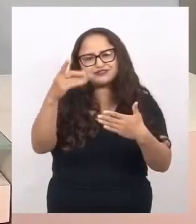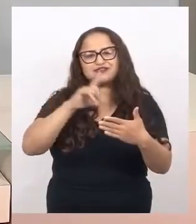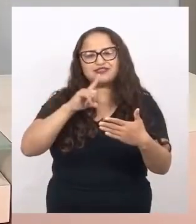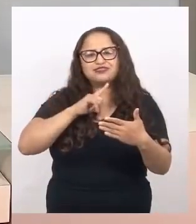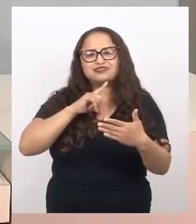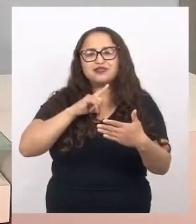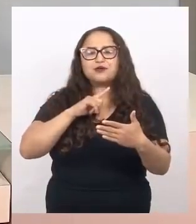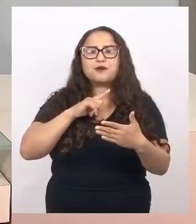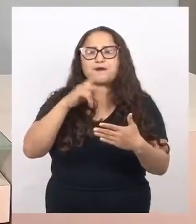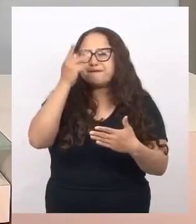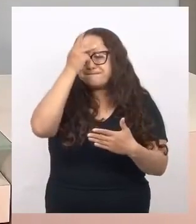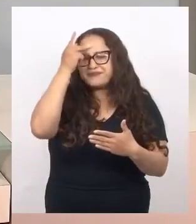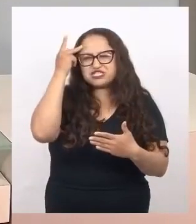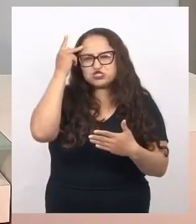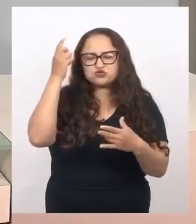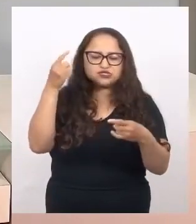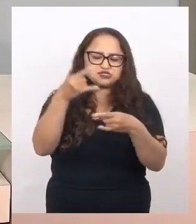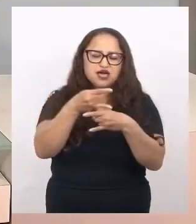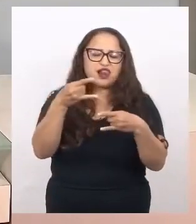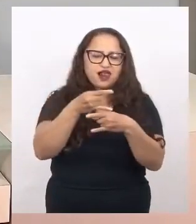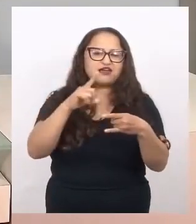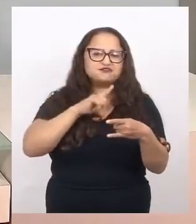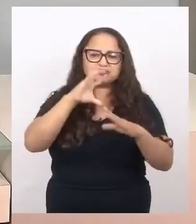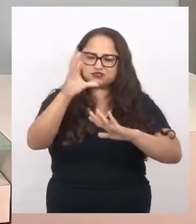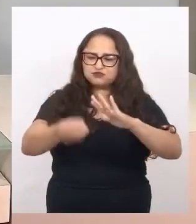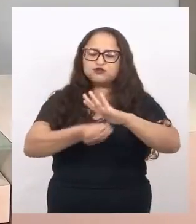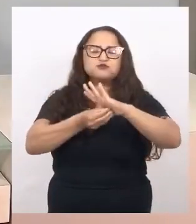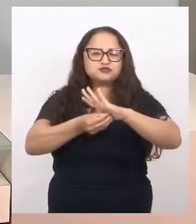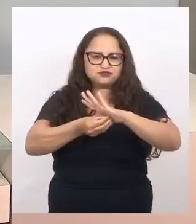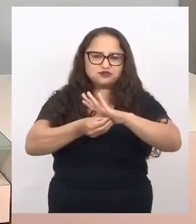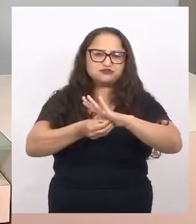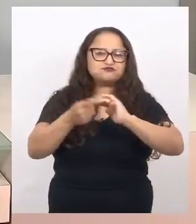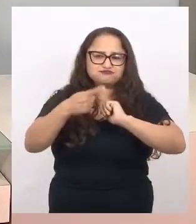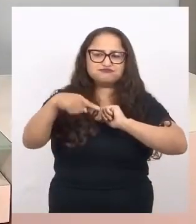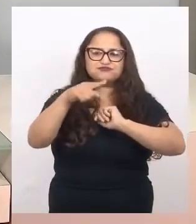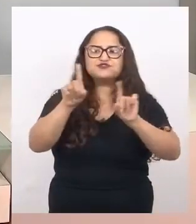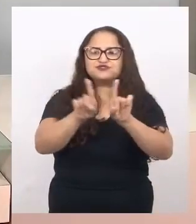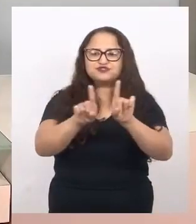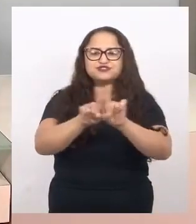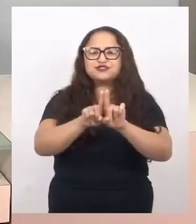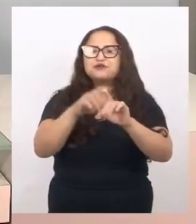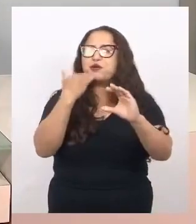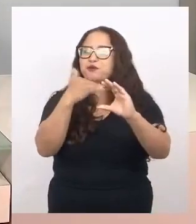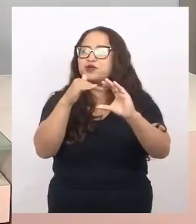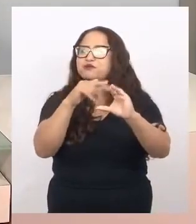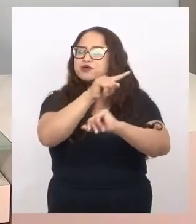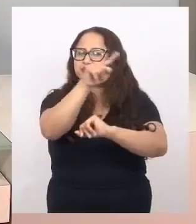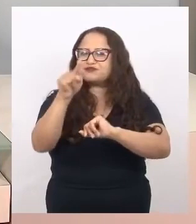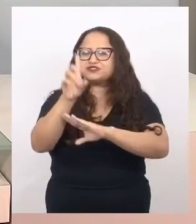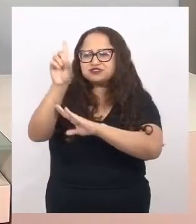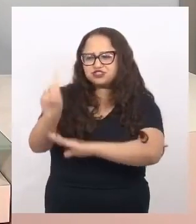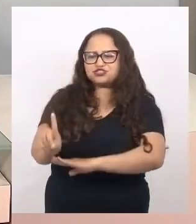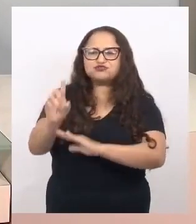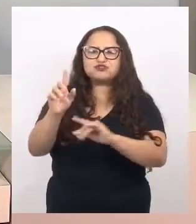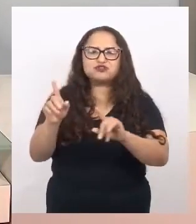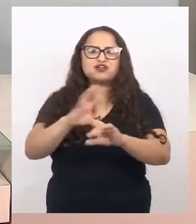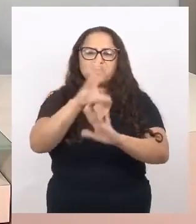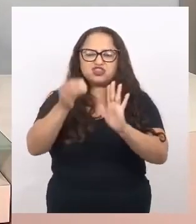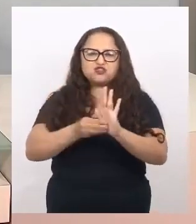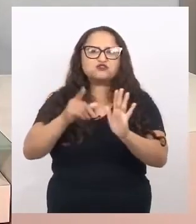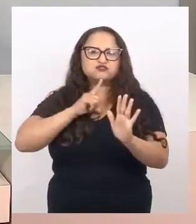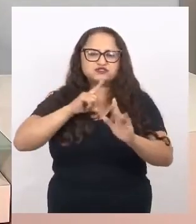bastante gente. A live estará disponível no repositório. A gente vai enviar também por e-mail para vocês e para as diretorias, para todo mundo ter o